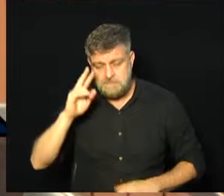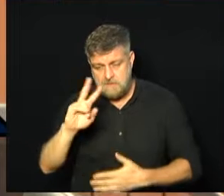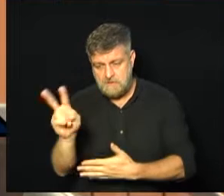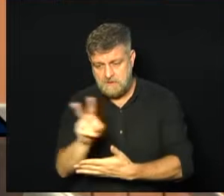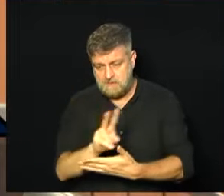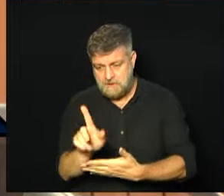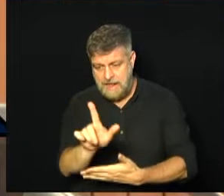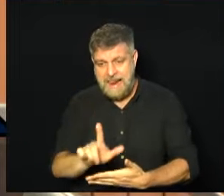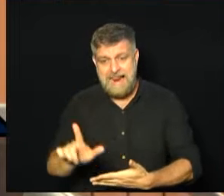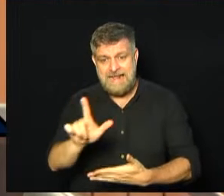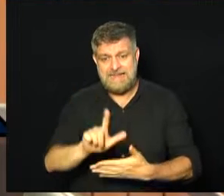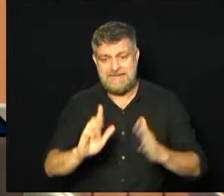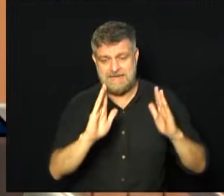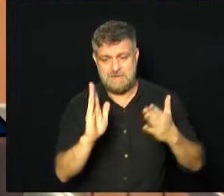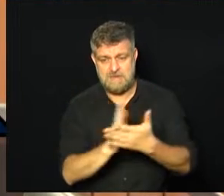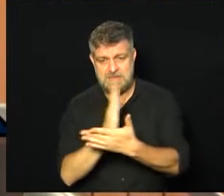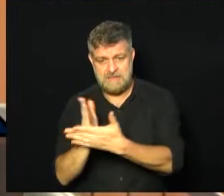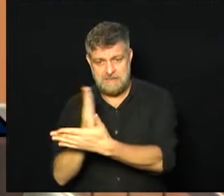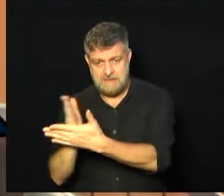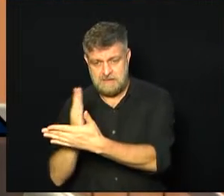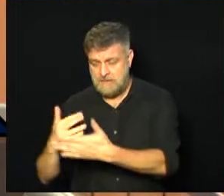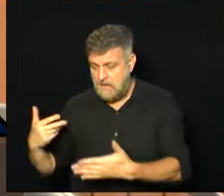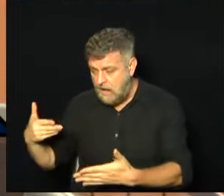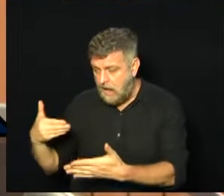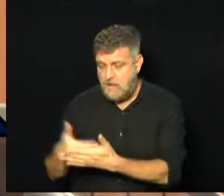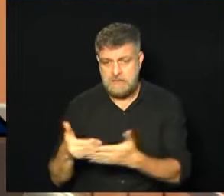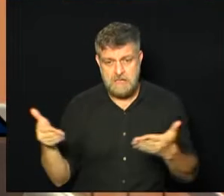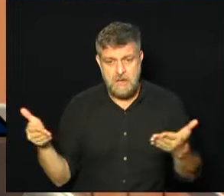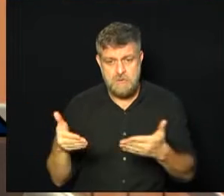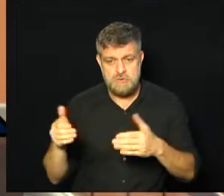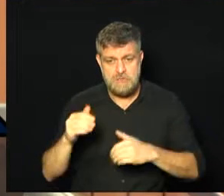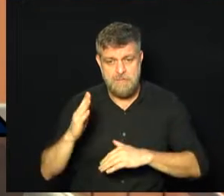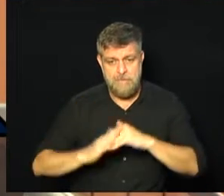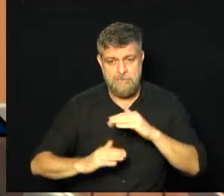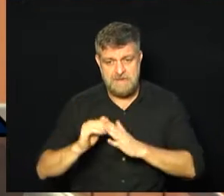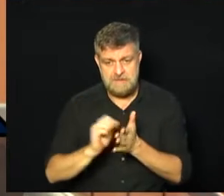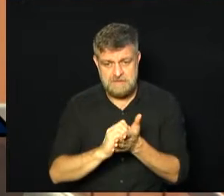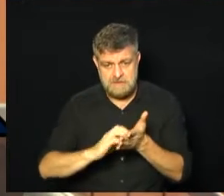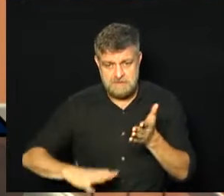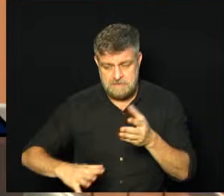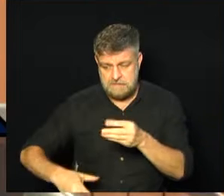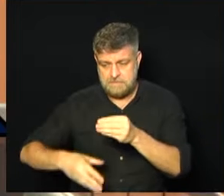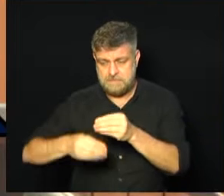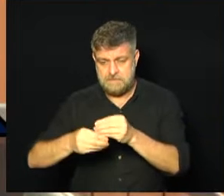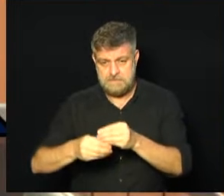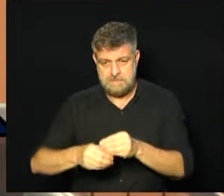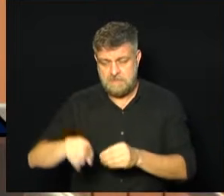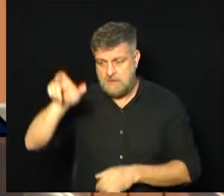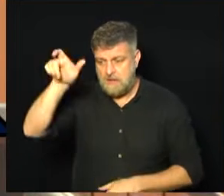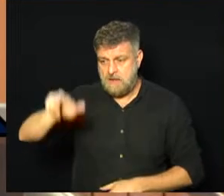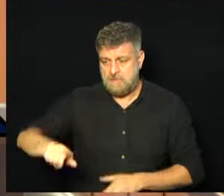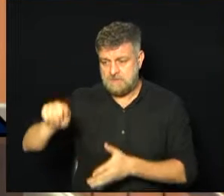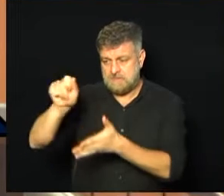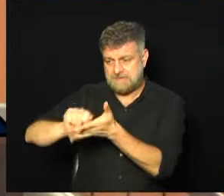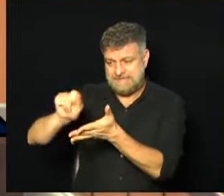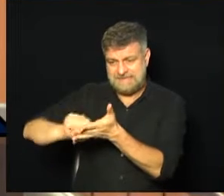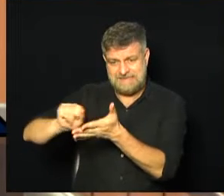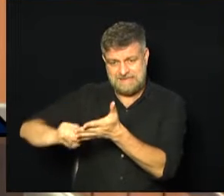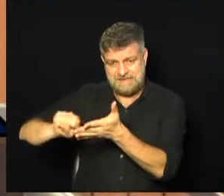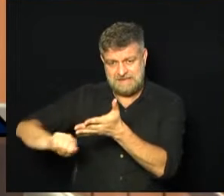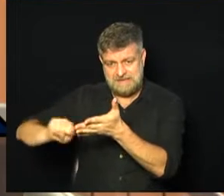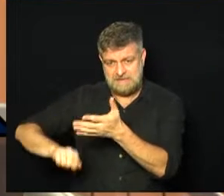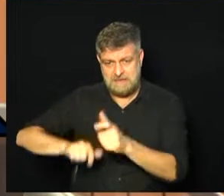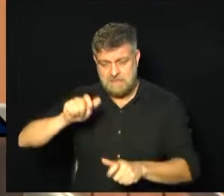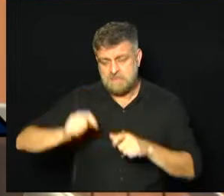na biblioteca, que até hoje persistem como uma atividade que congrega escritores e aficionados